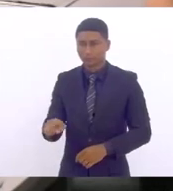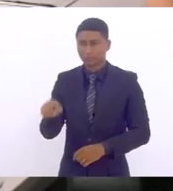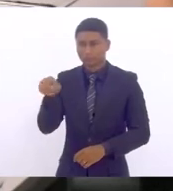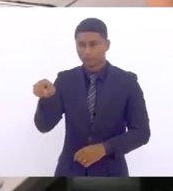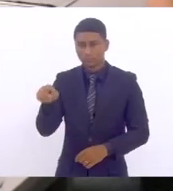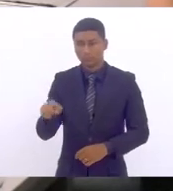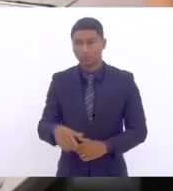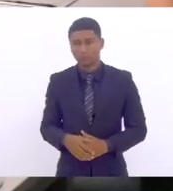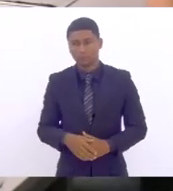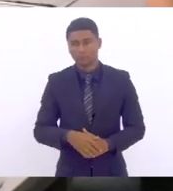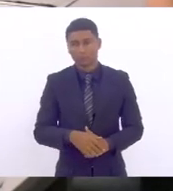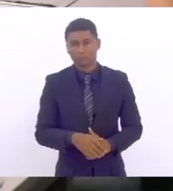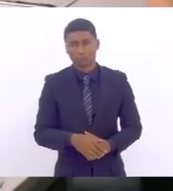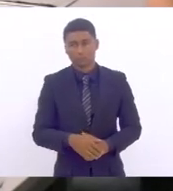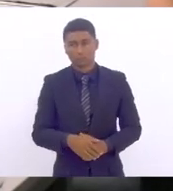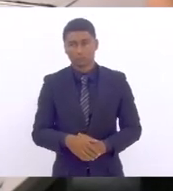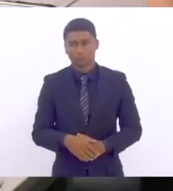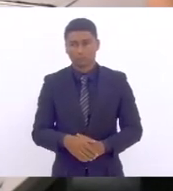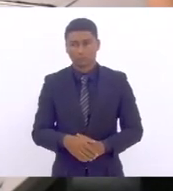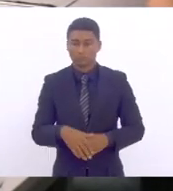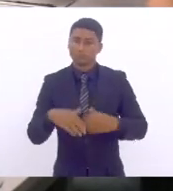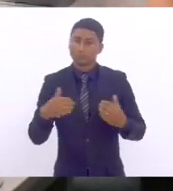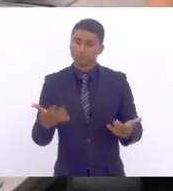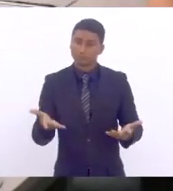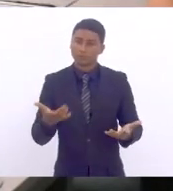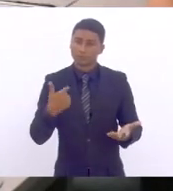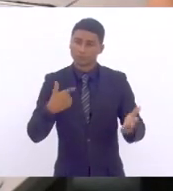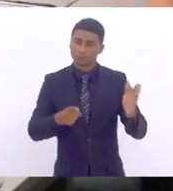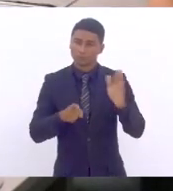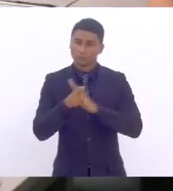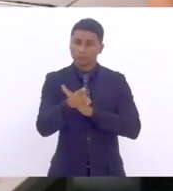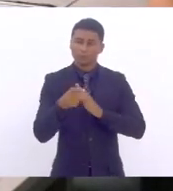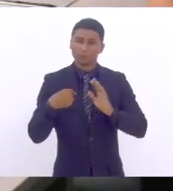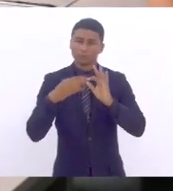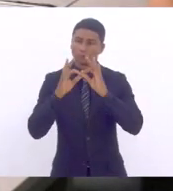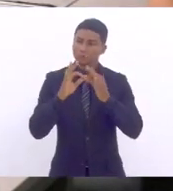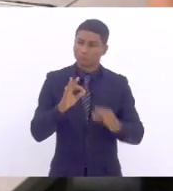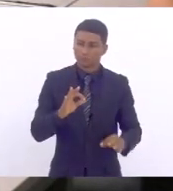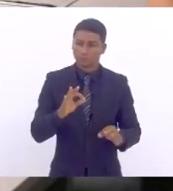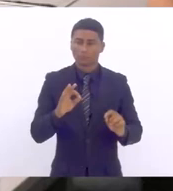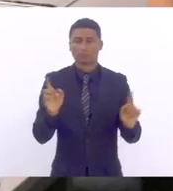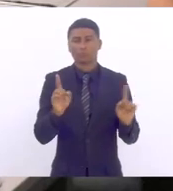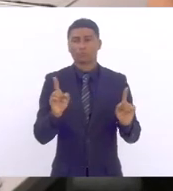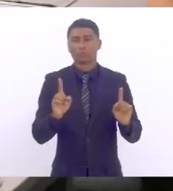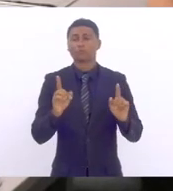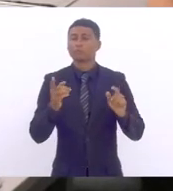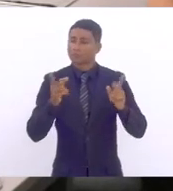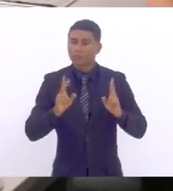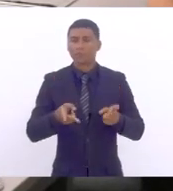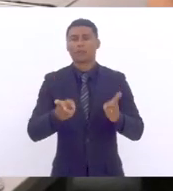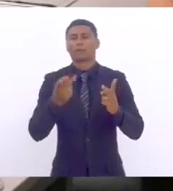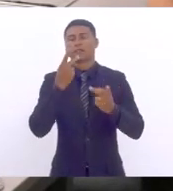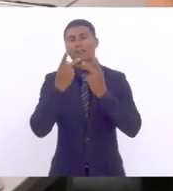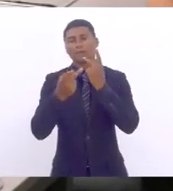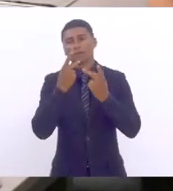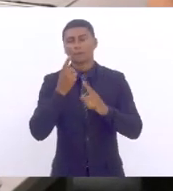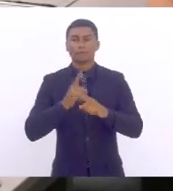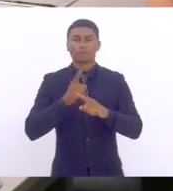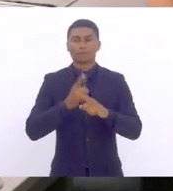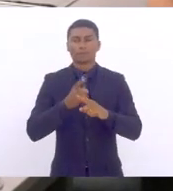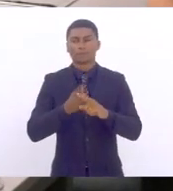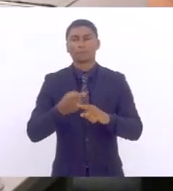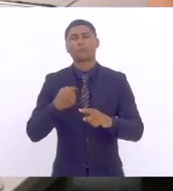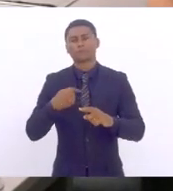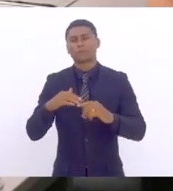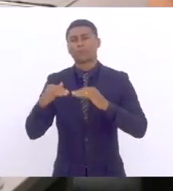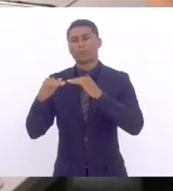ou coletivamente? Essa é a que fica a nossa pergunta, não vou me estender, mas é nessa tecla sempre que eu vou tocar, porque também concordo